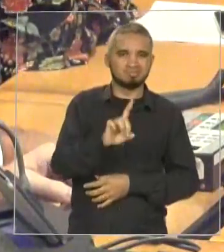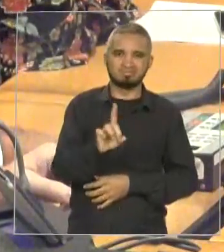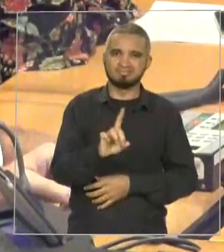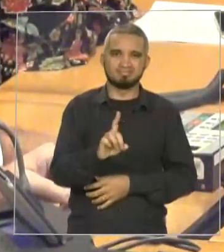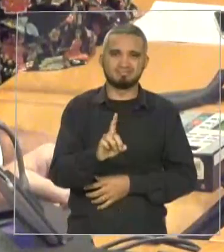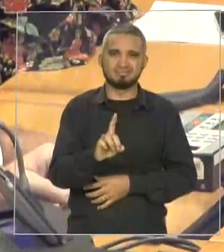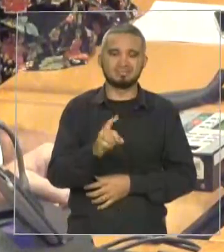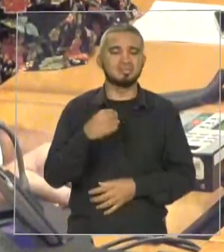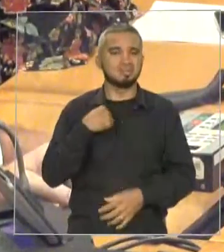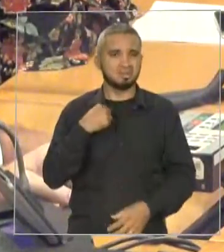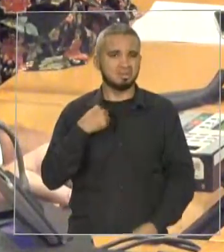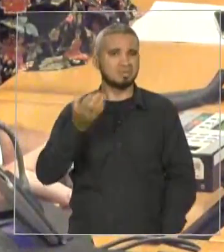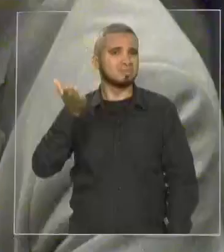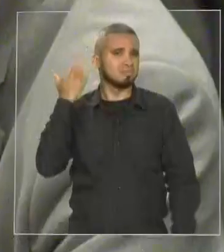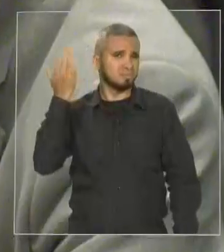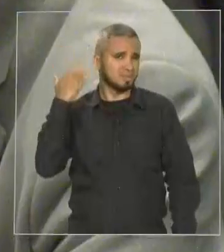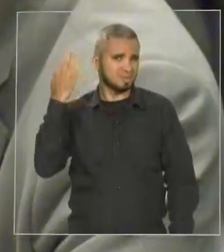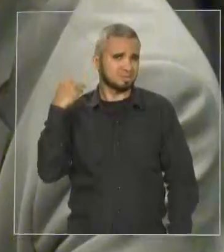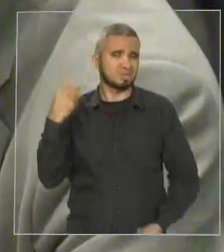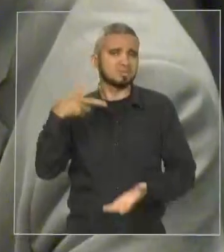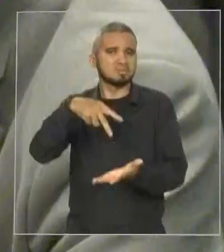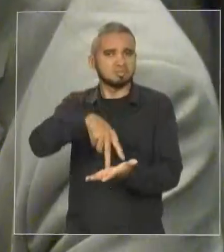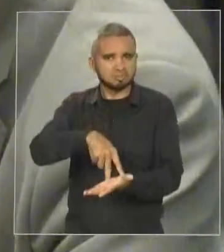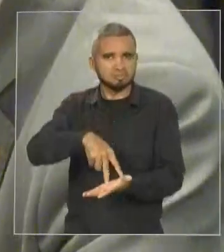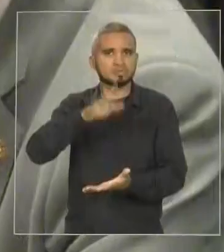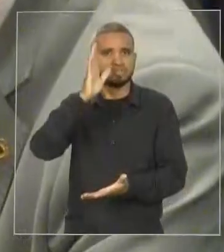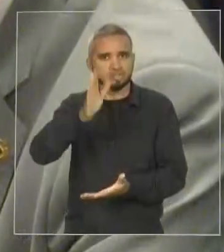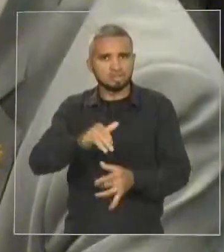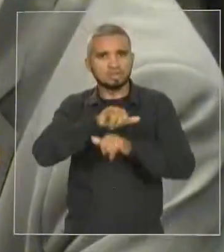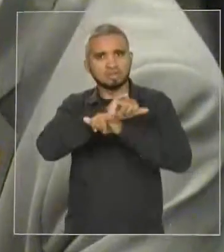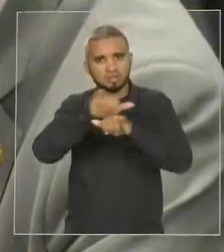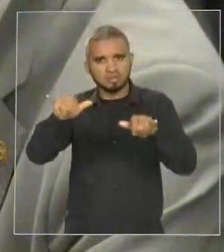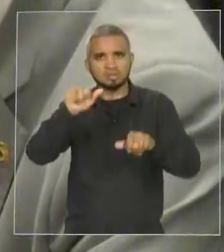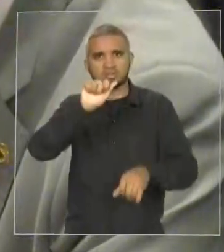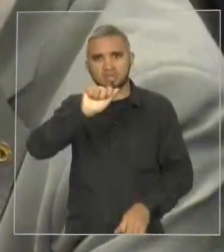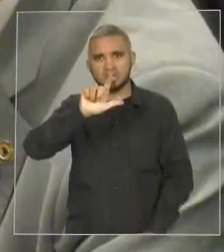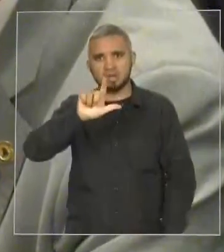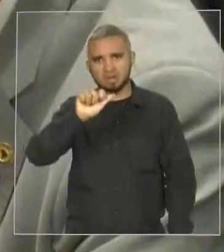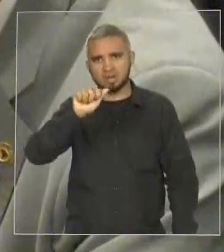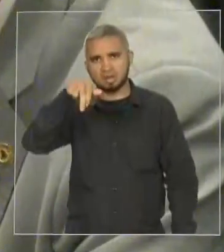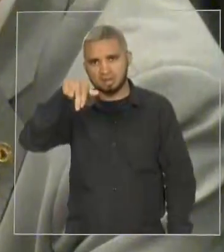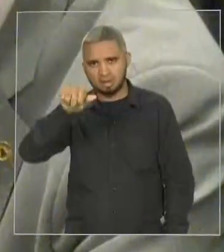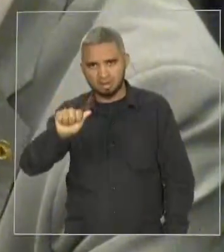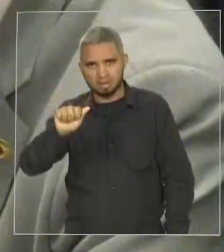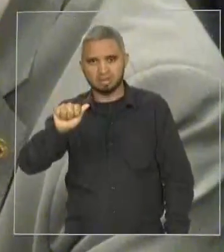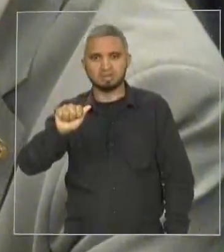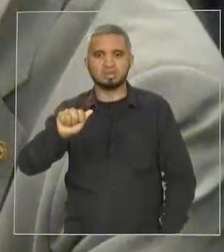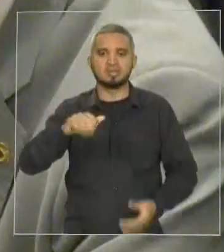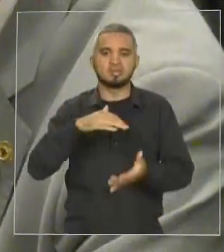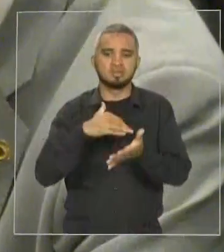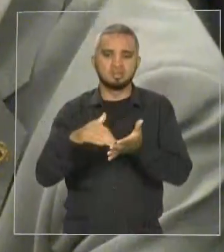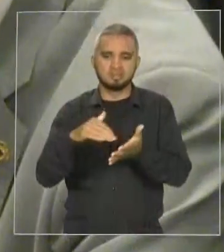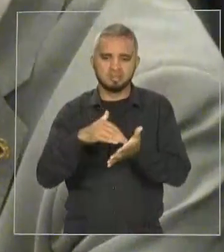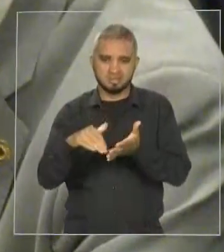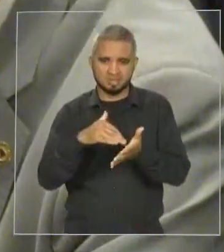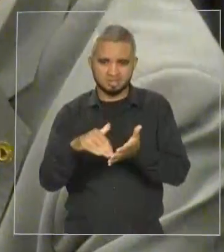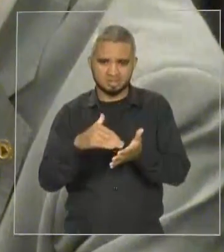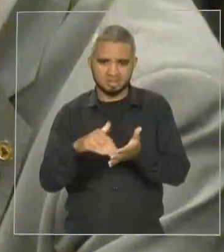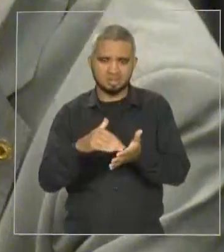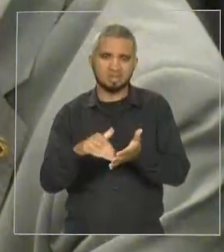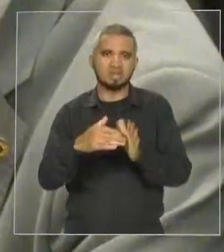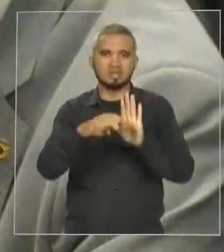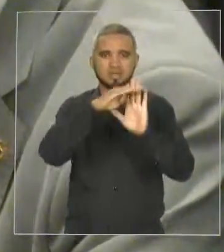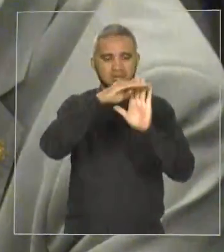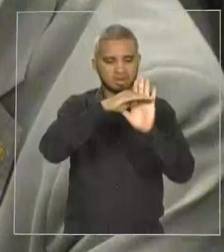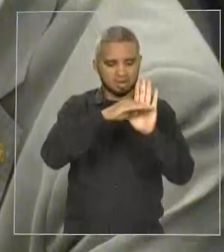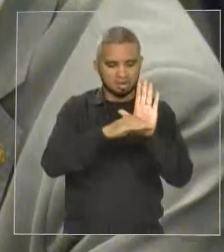para alertar de uma funcionária fantasma, a Lana, no qual é a operadora, junto com o secretário, dessa lista fantasma